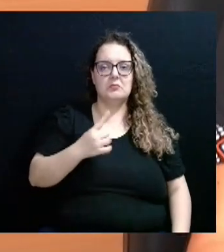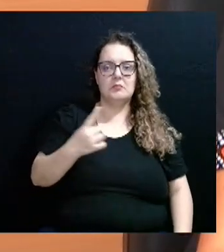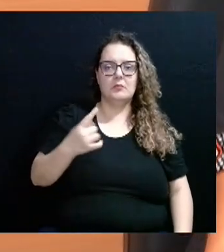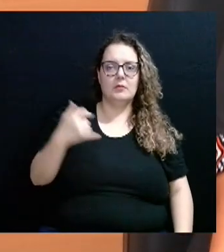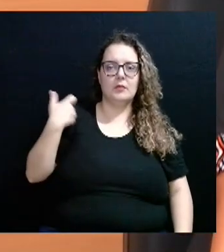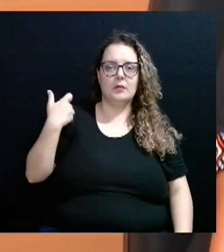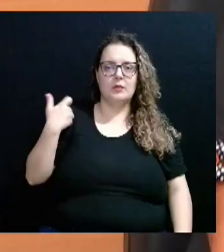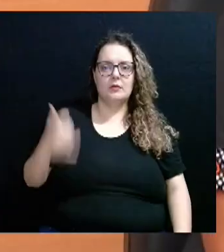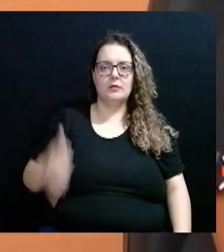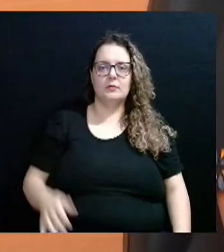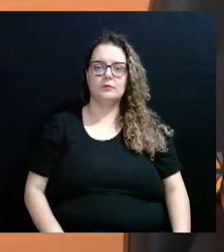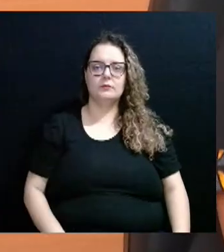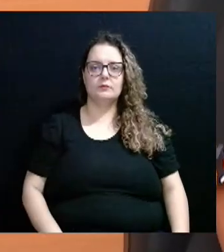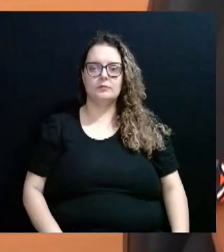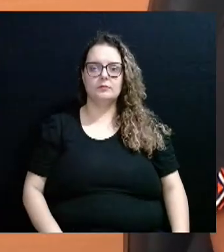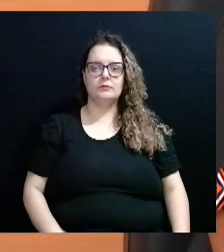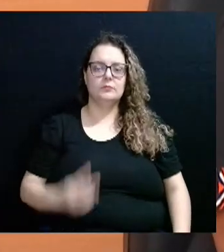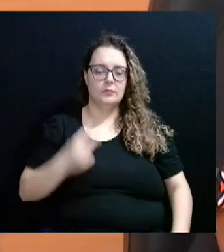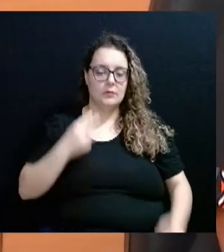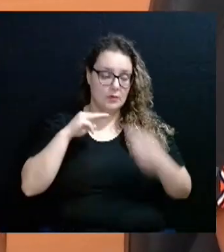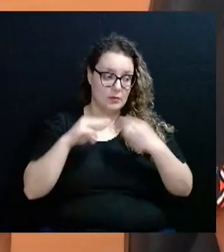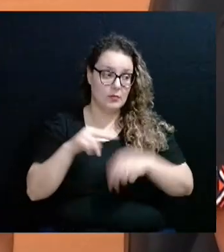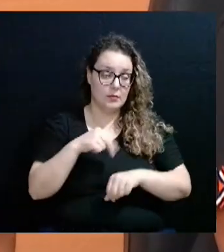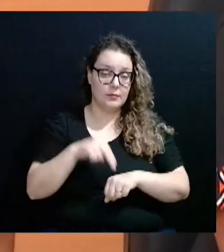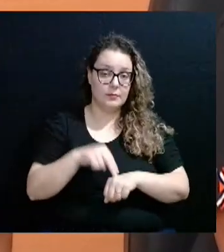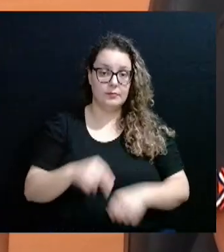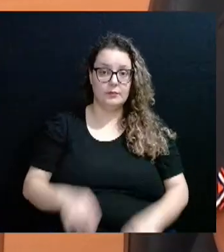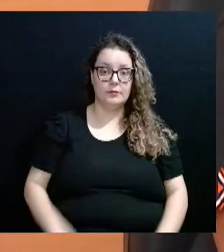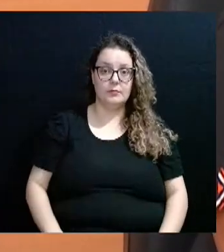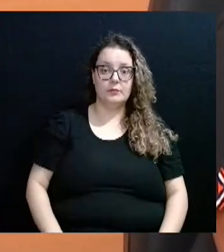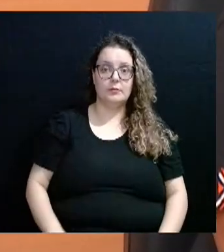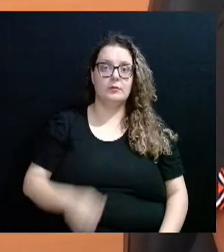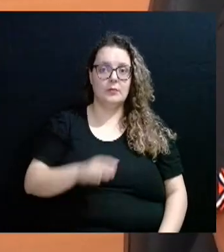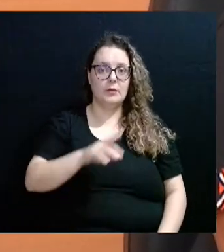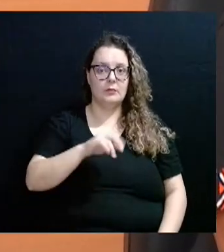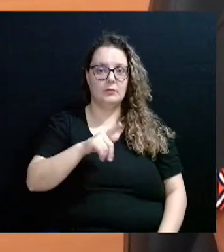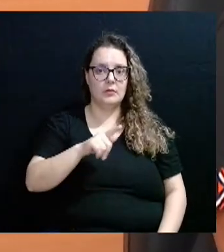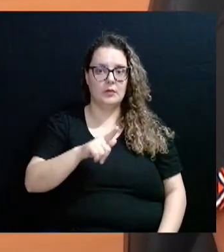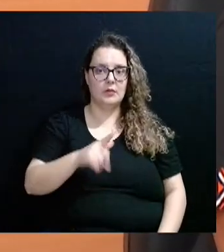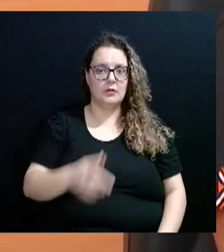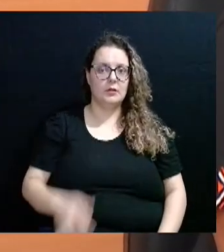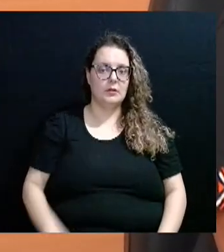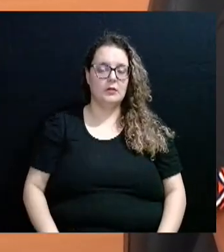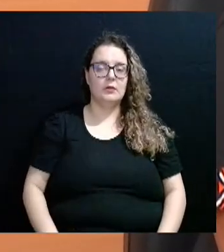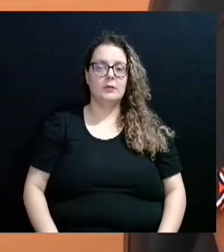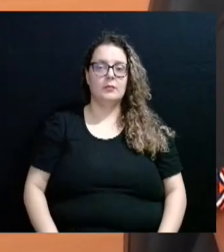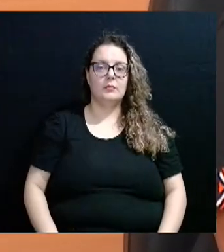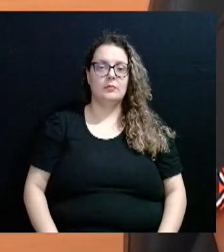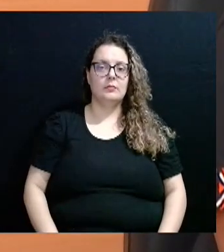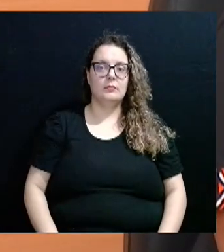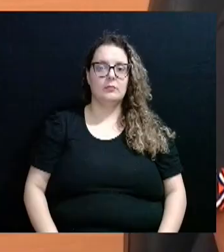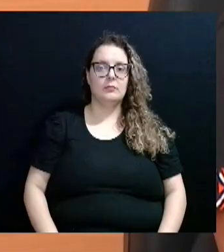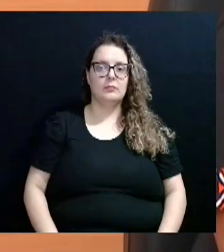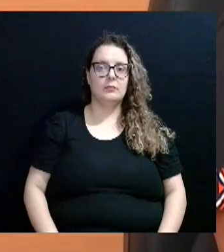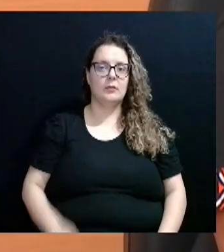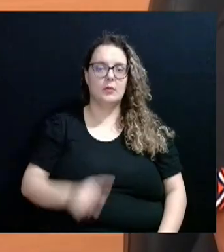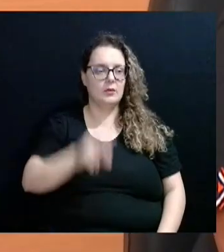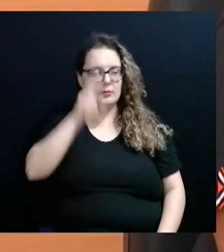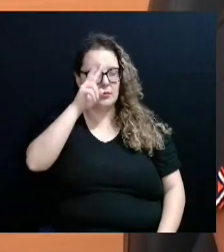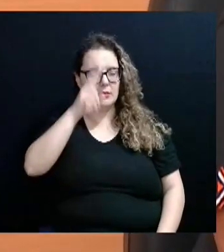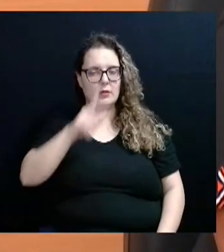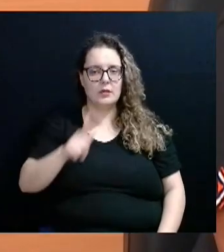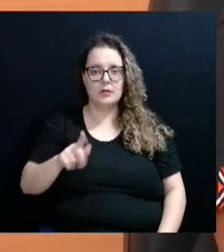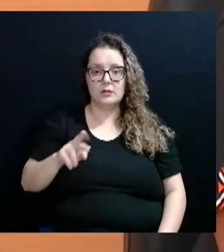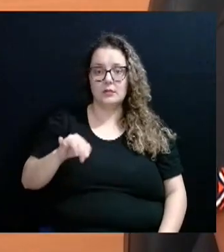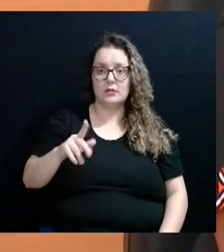tinha 2 músicas nacionais, né? Tinha umas gringas e tal, acho que Cypress Hill, sei lá o quê, não lembro exatamente as gringas, mas as nacionais eu